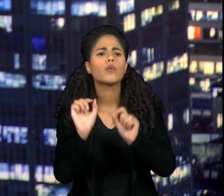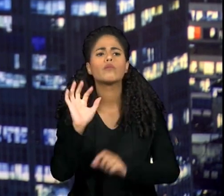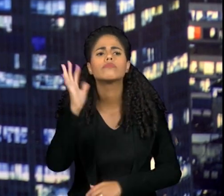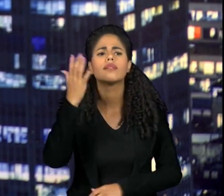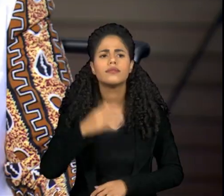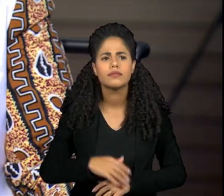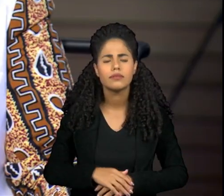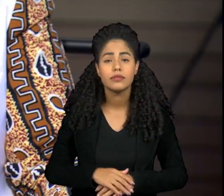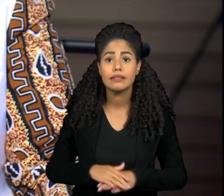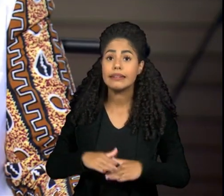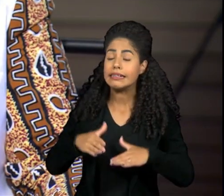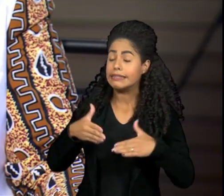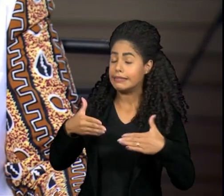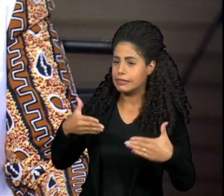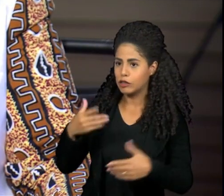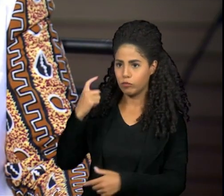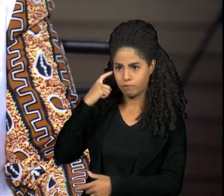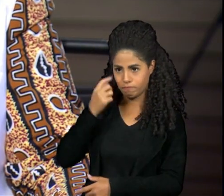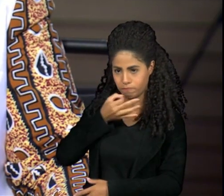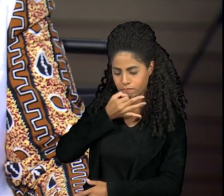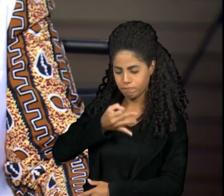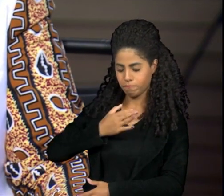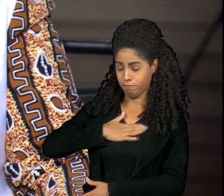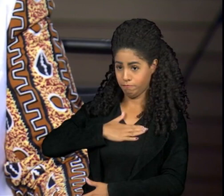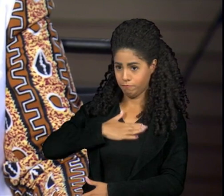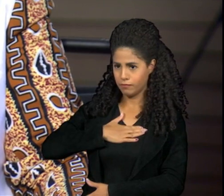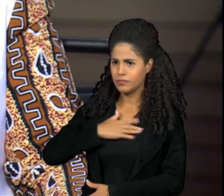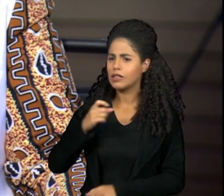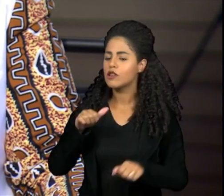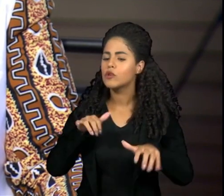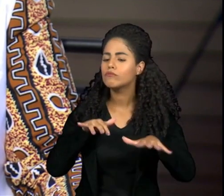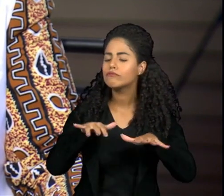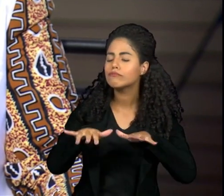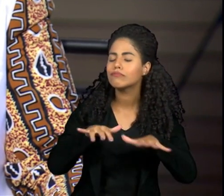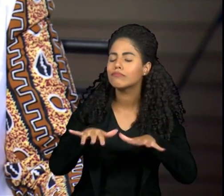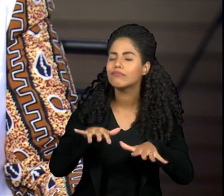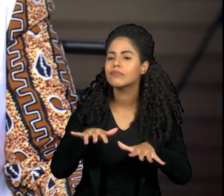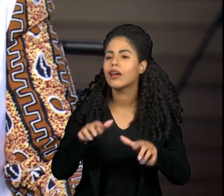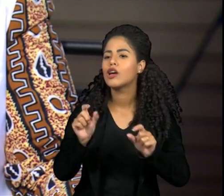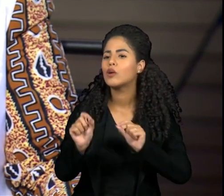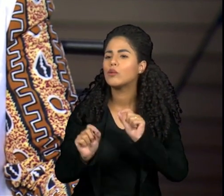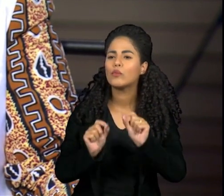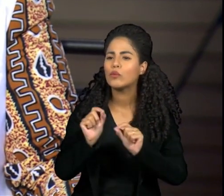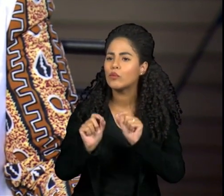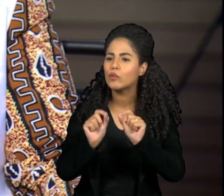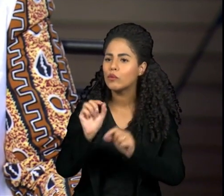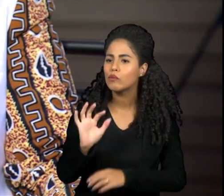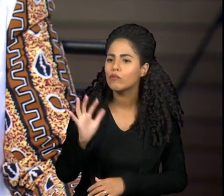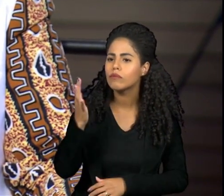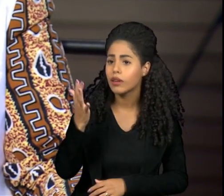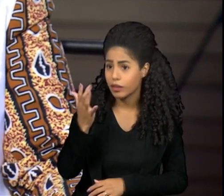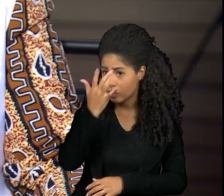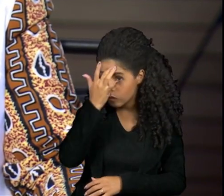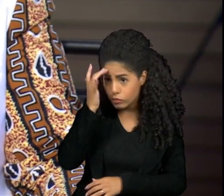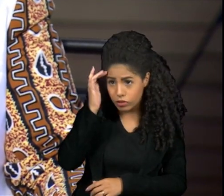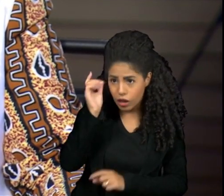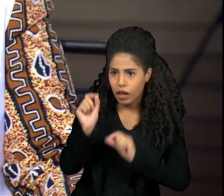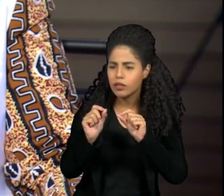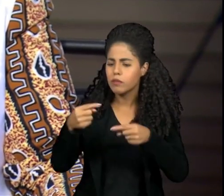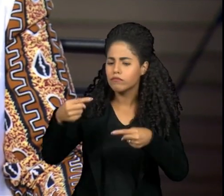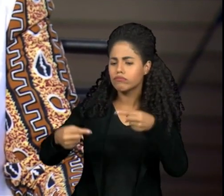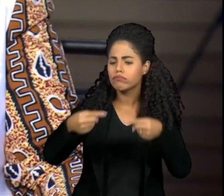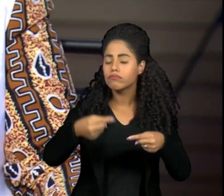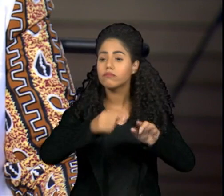situação? Eu penso que é um movimento, não é, um movimento até